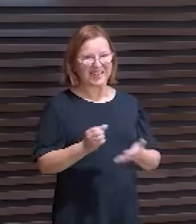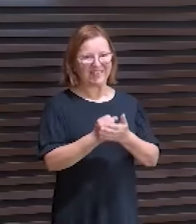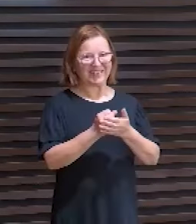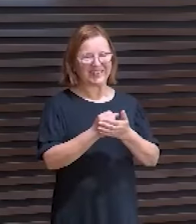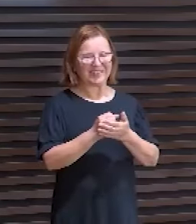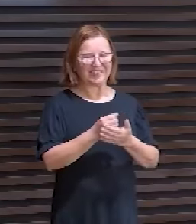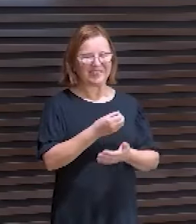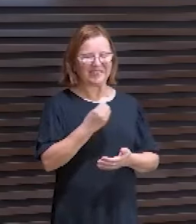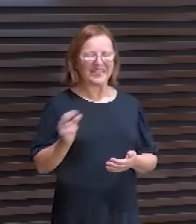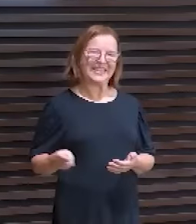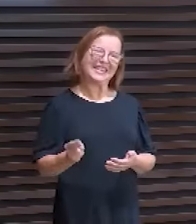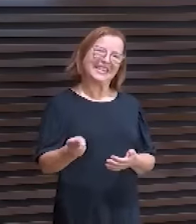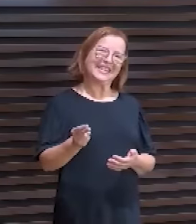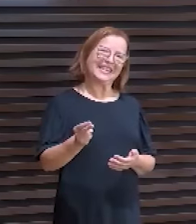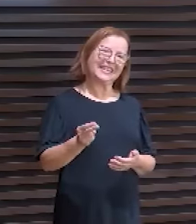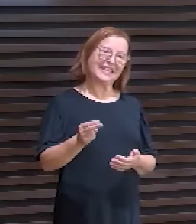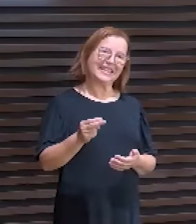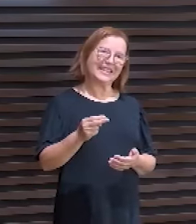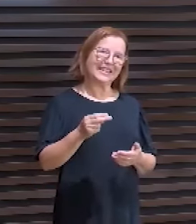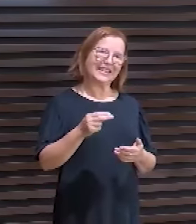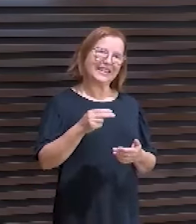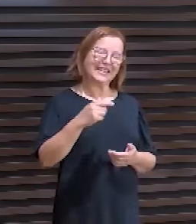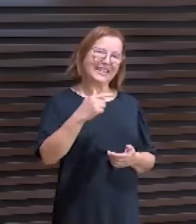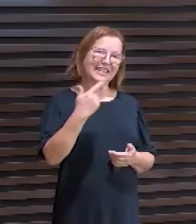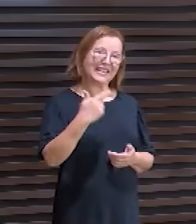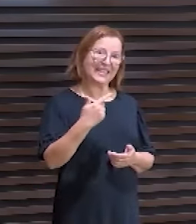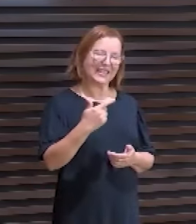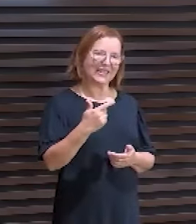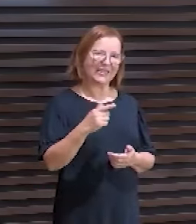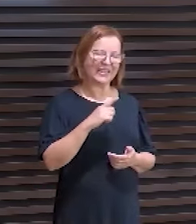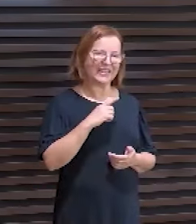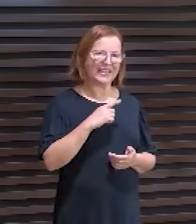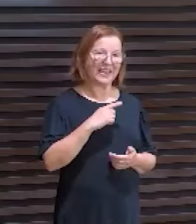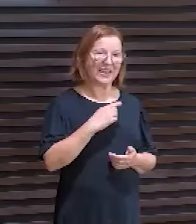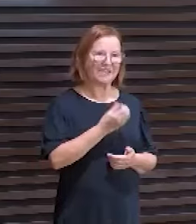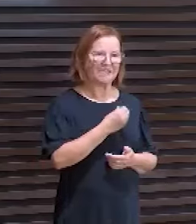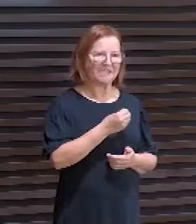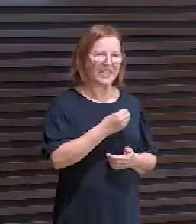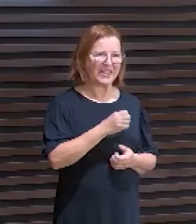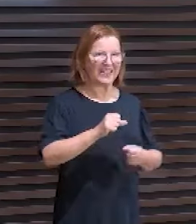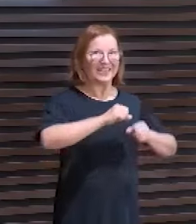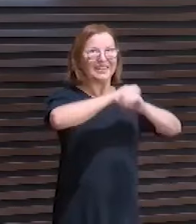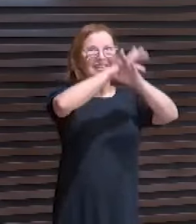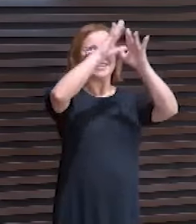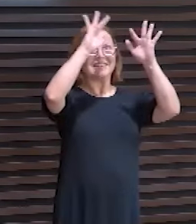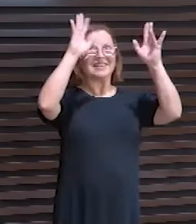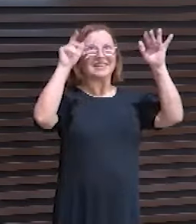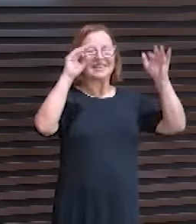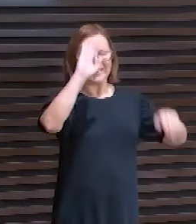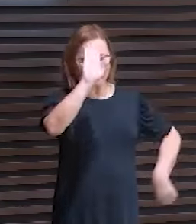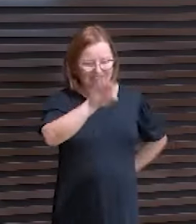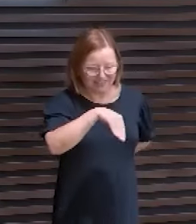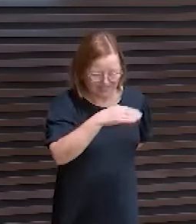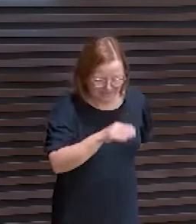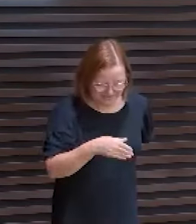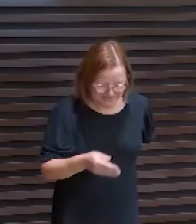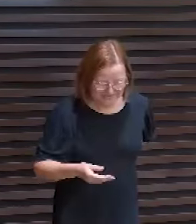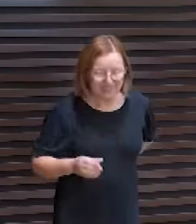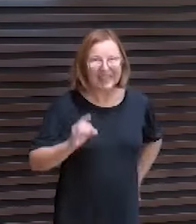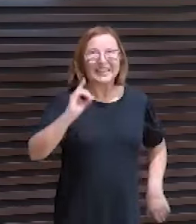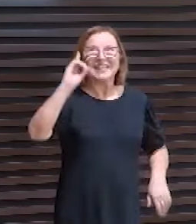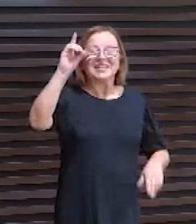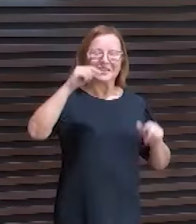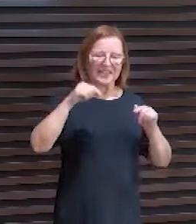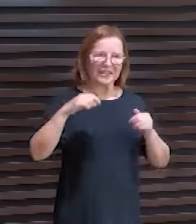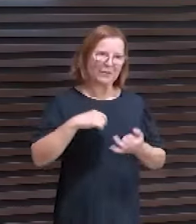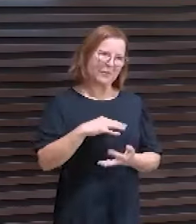segundo lugar a termos uma vida de Glória de honra a Deus aqui neste mundo e